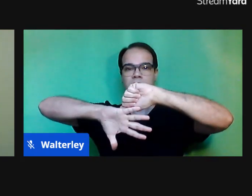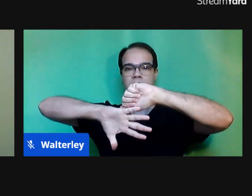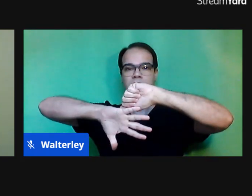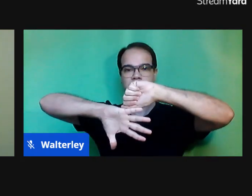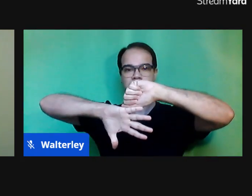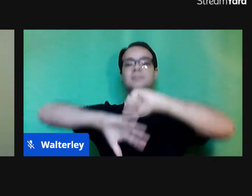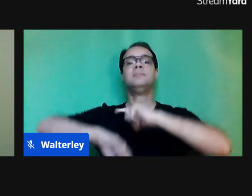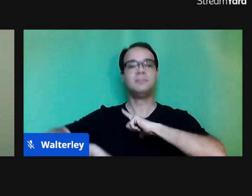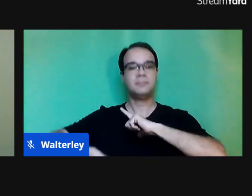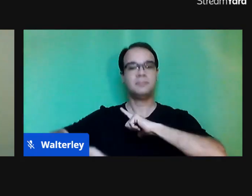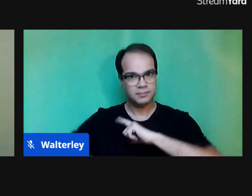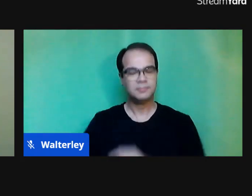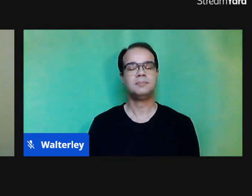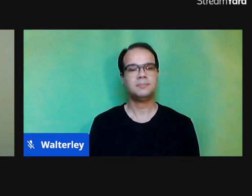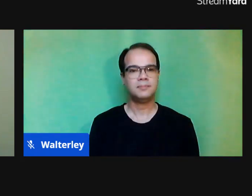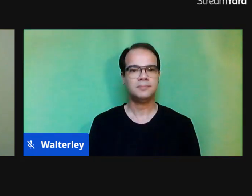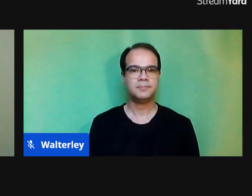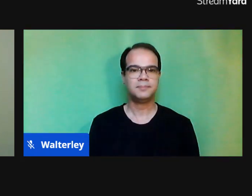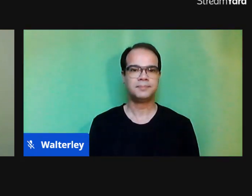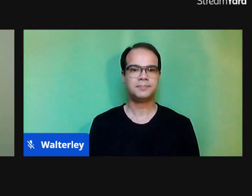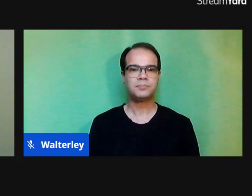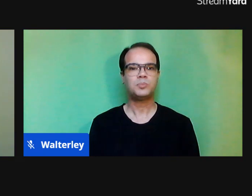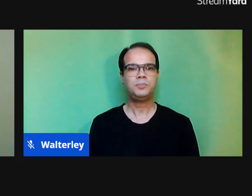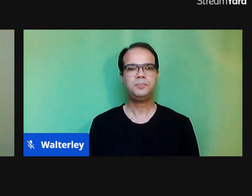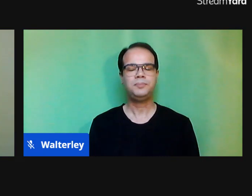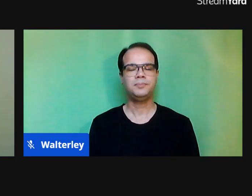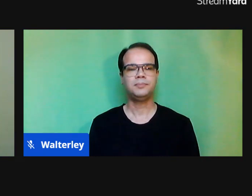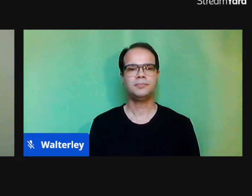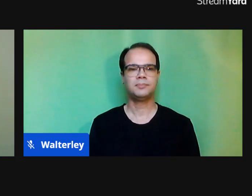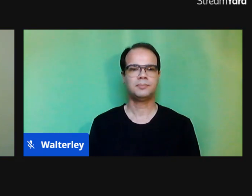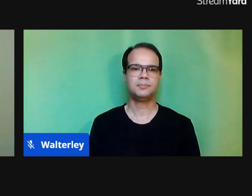prazer de estar trabalhando como produtor executivo nesse projeto.